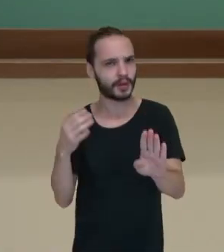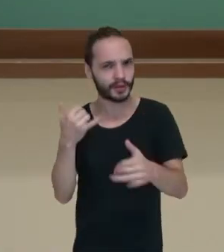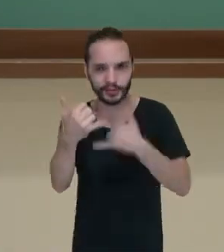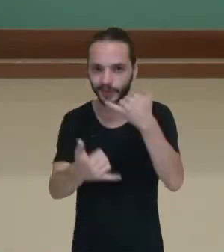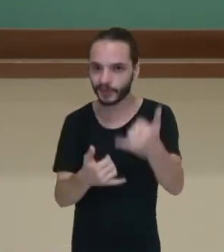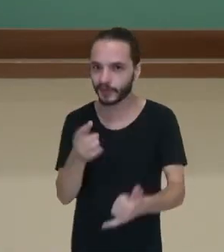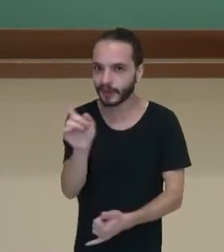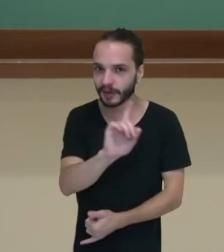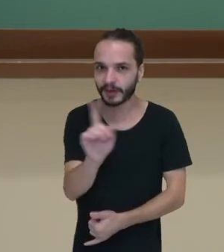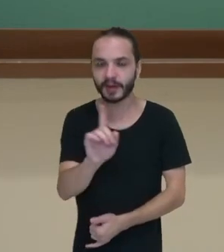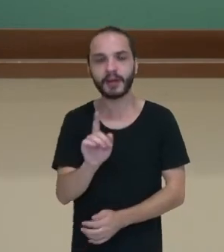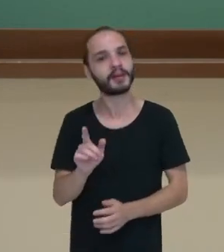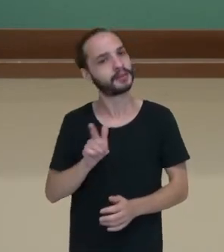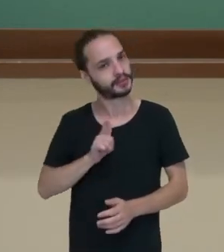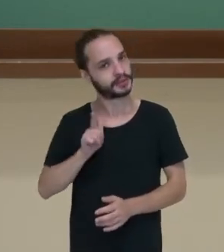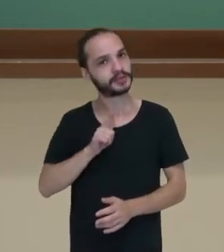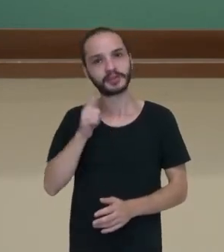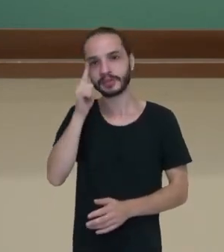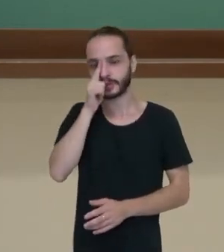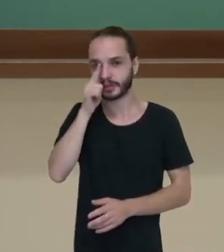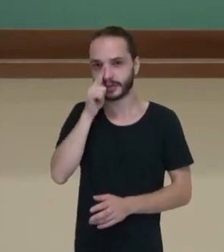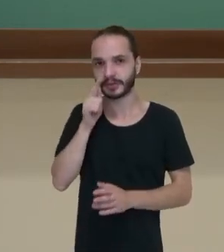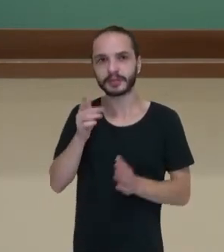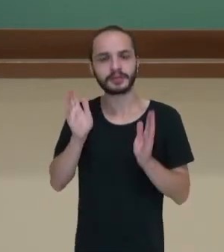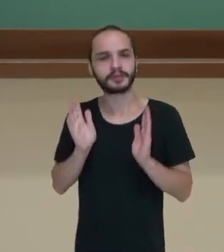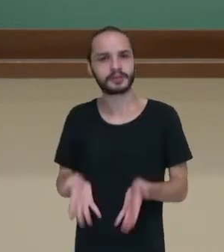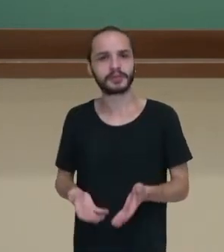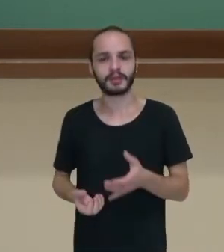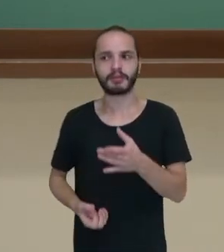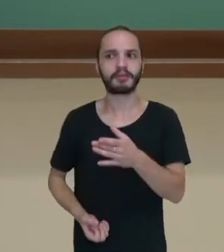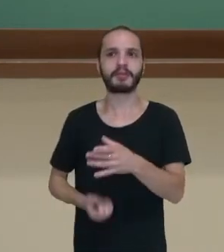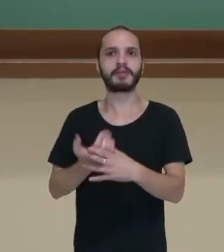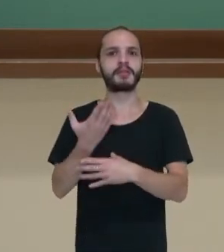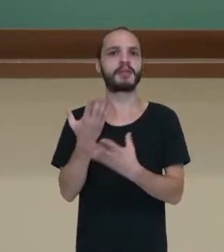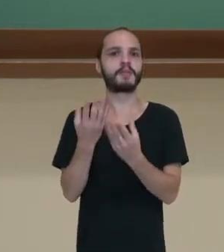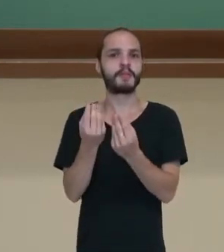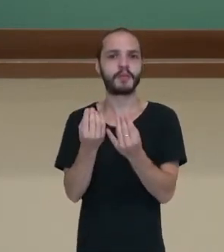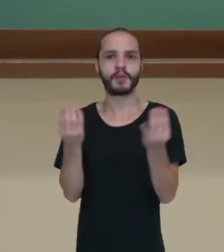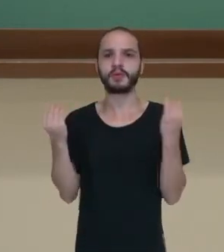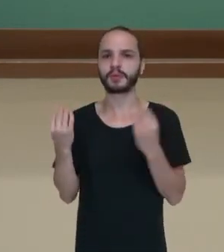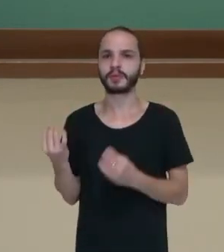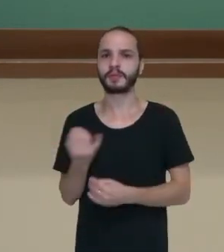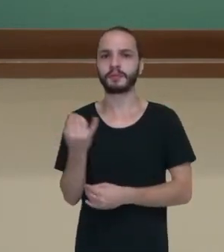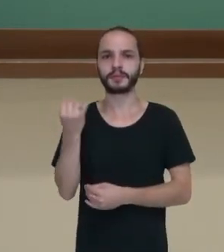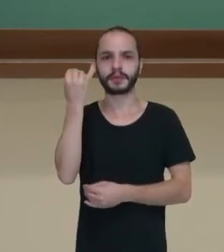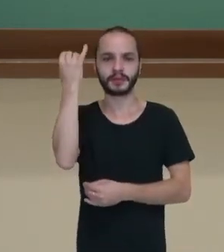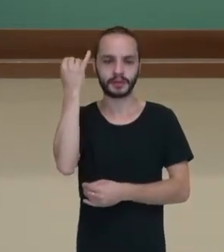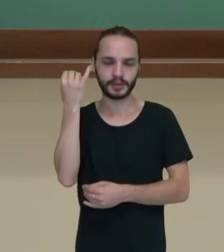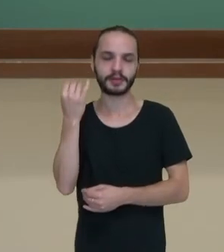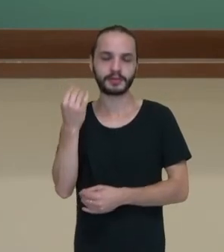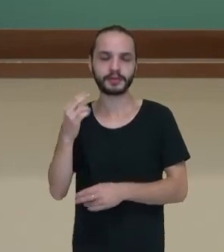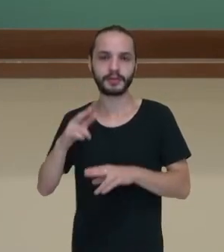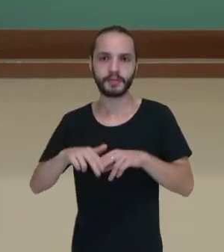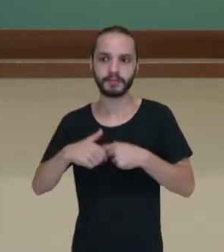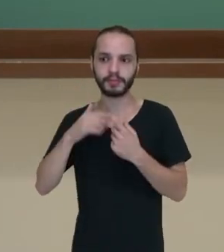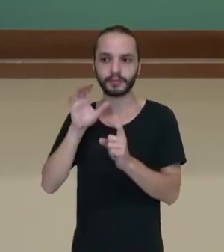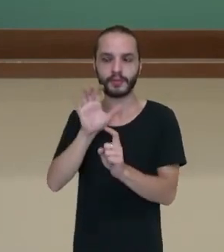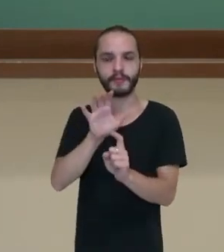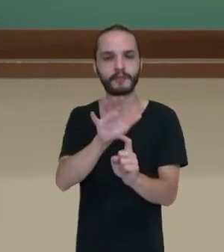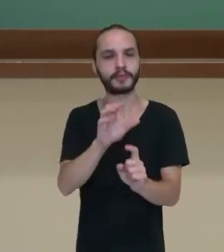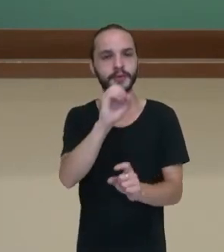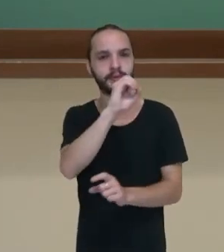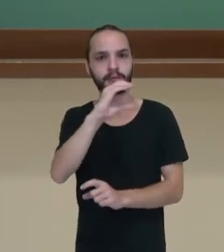com vocês quando eu estou falando que a Grécia aí foi, né, muito importante para o resto da civilização ocidental,